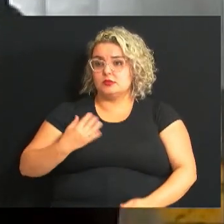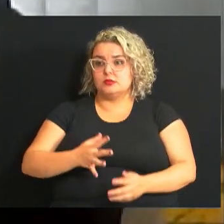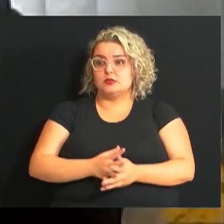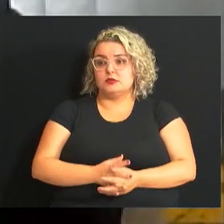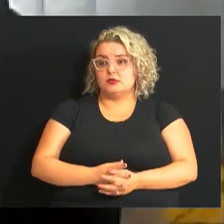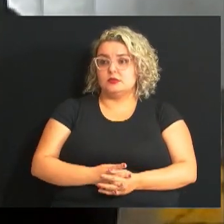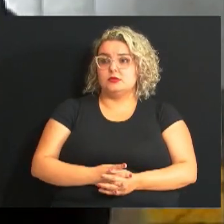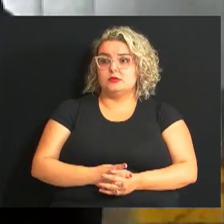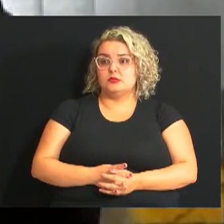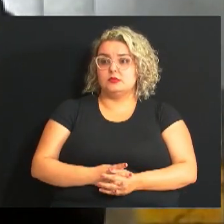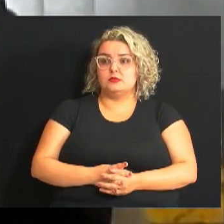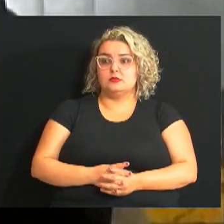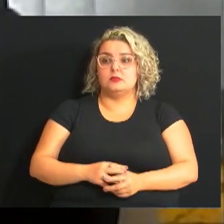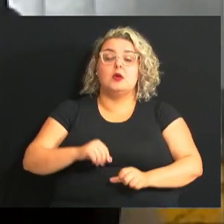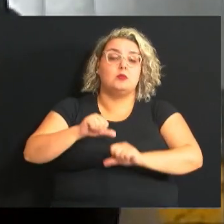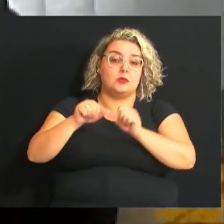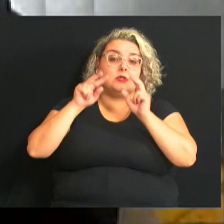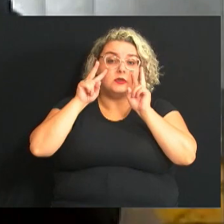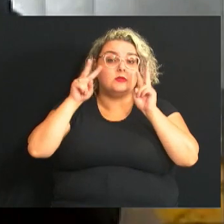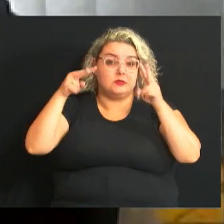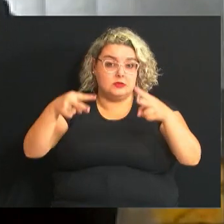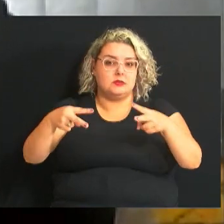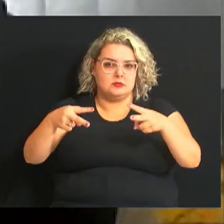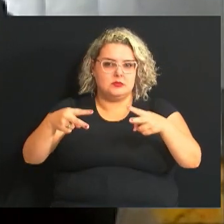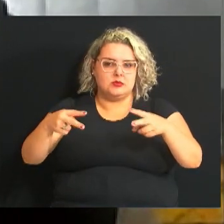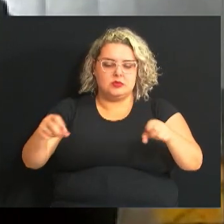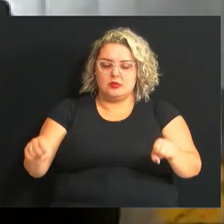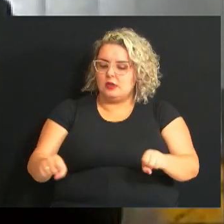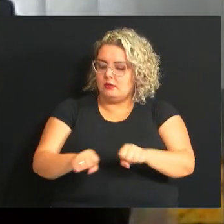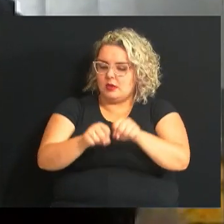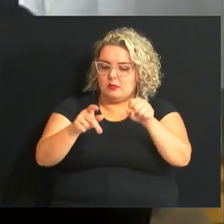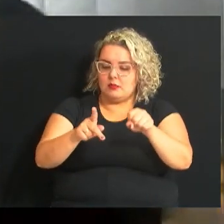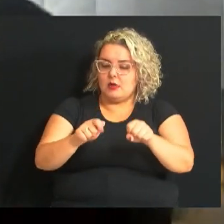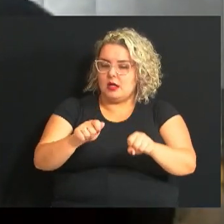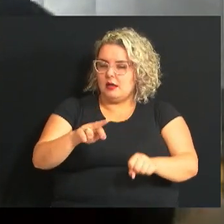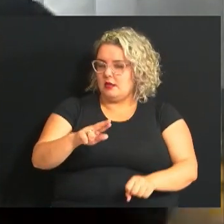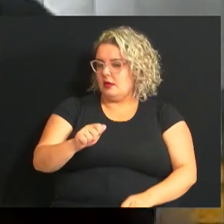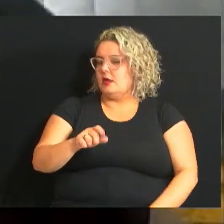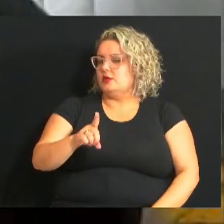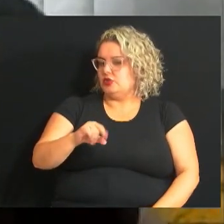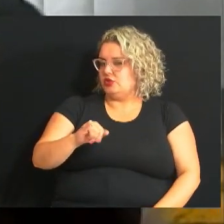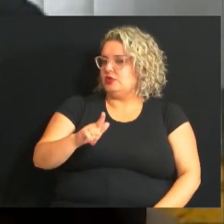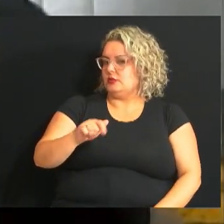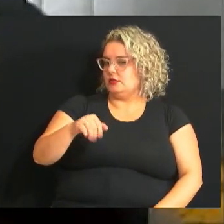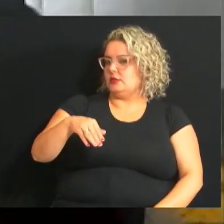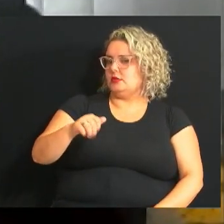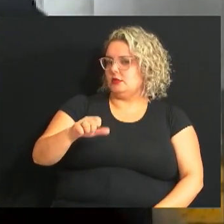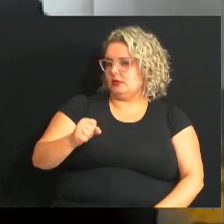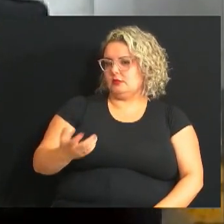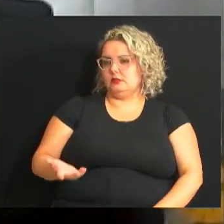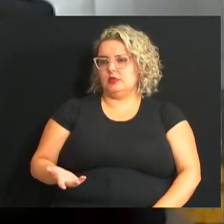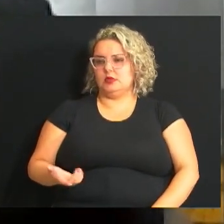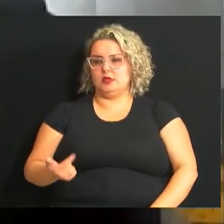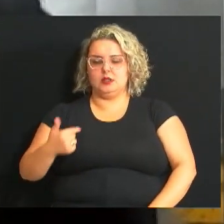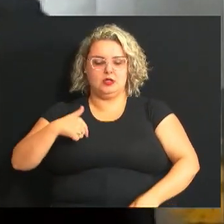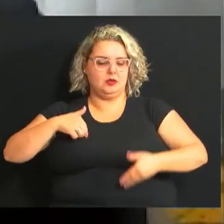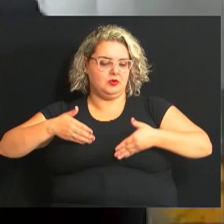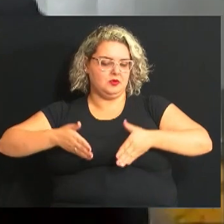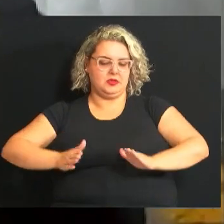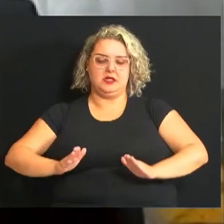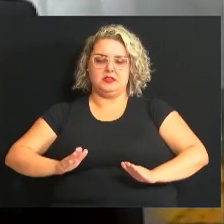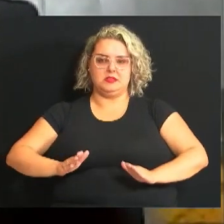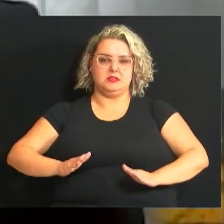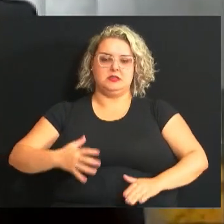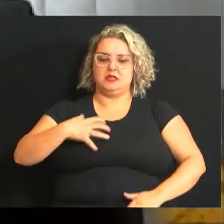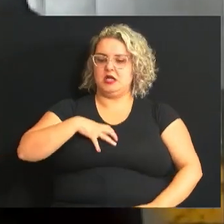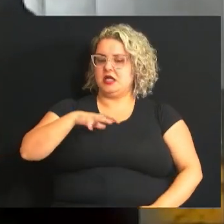de visão, né? De a gente quebrar paradigmas, né? Aquela crença, eu nasci assim, eu cresci assim, eu vou morrer assim. Não,